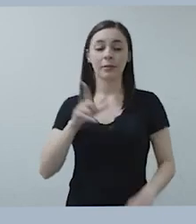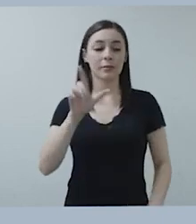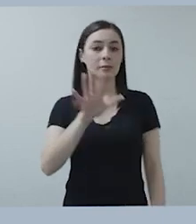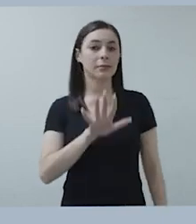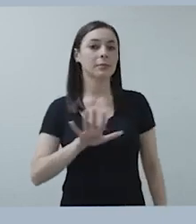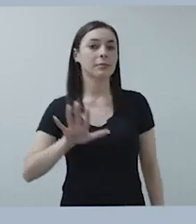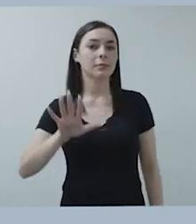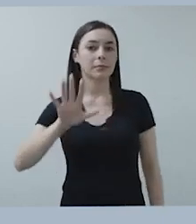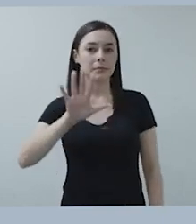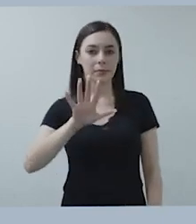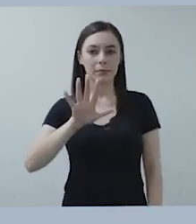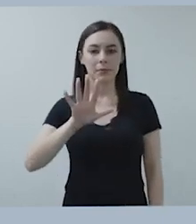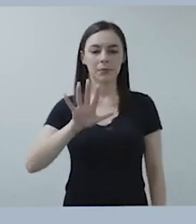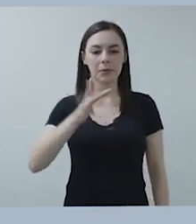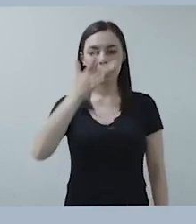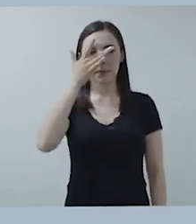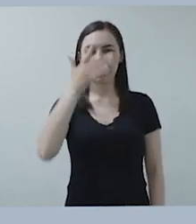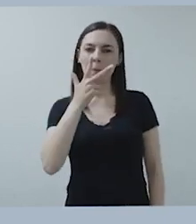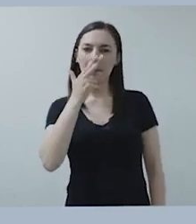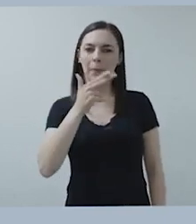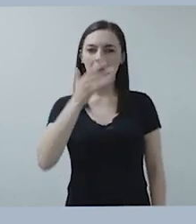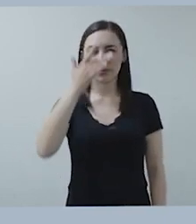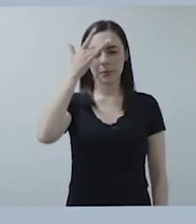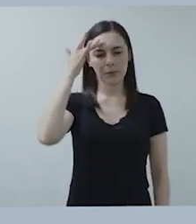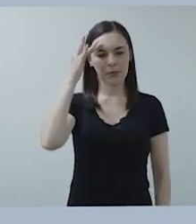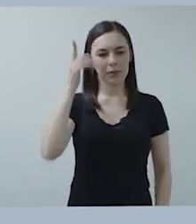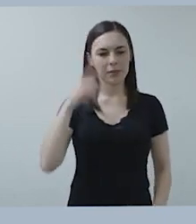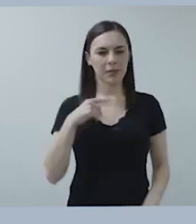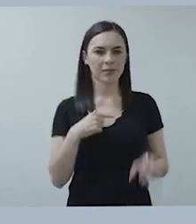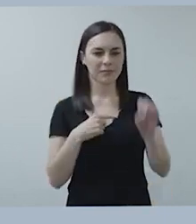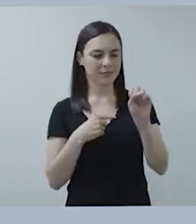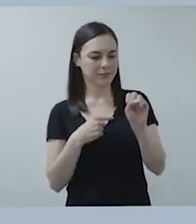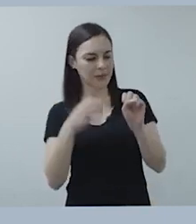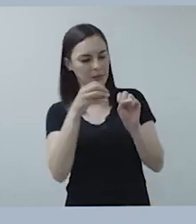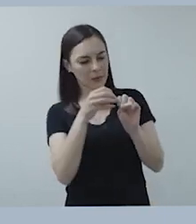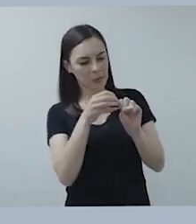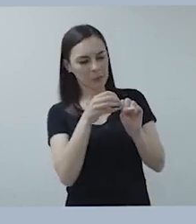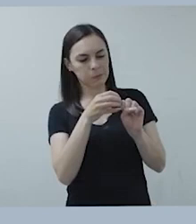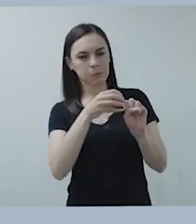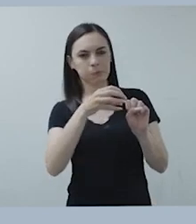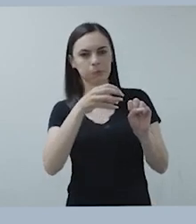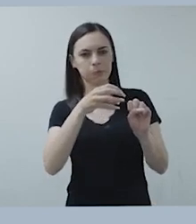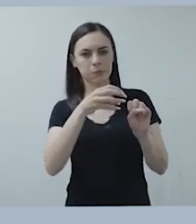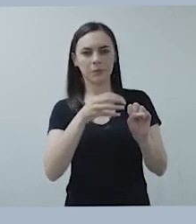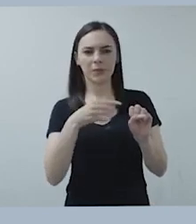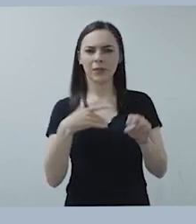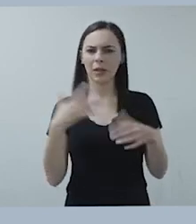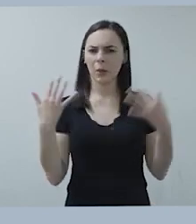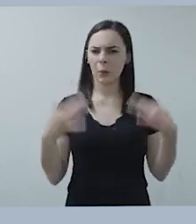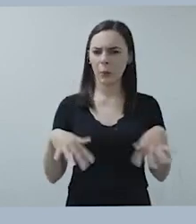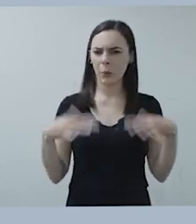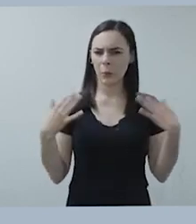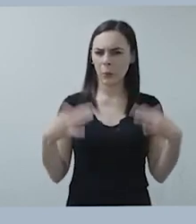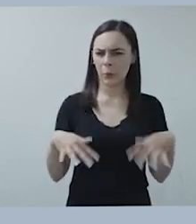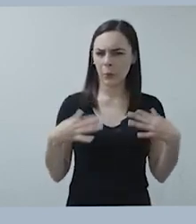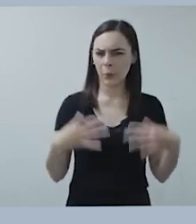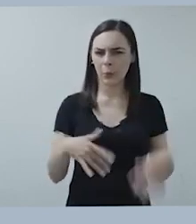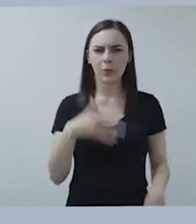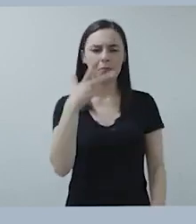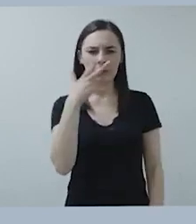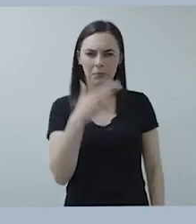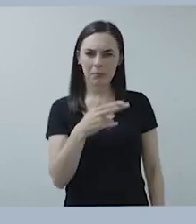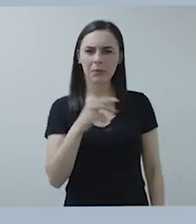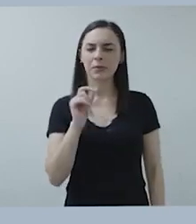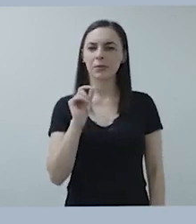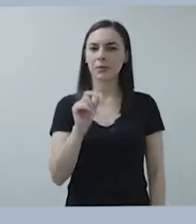imagem de um boneco com uma bolinha lá na testa e fala assim: que dor, ele se machucou então